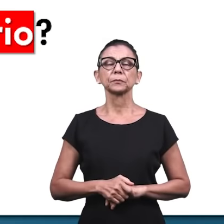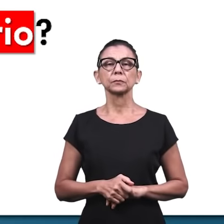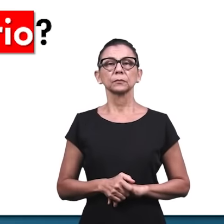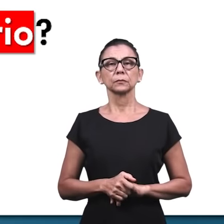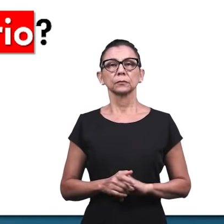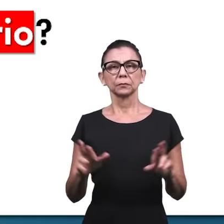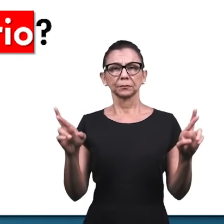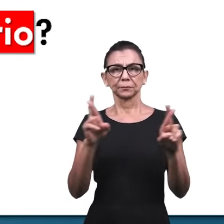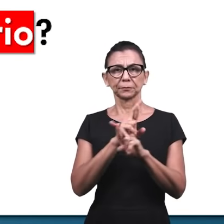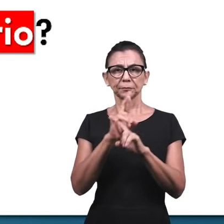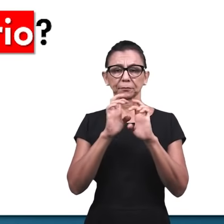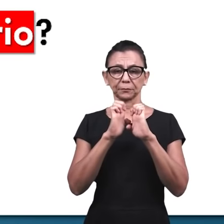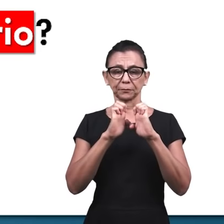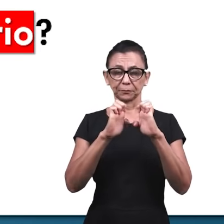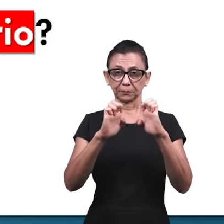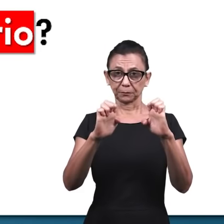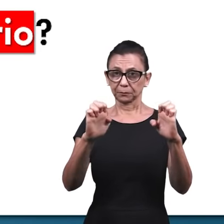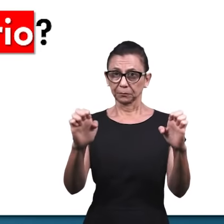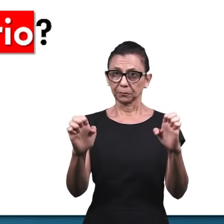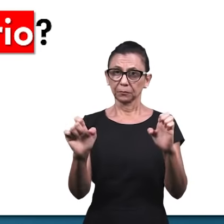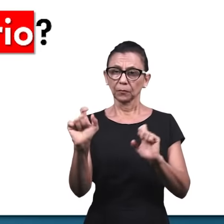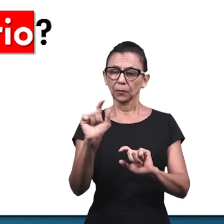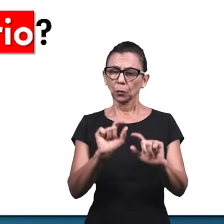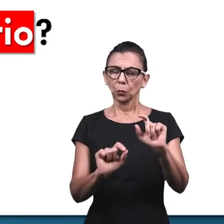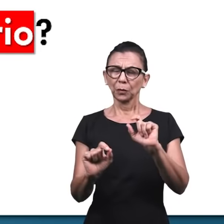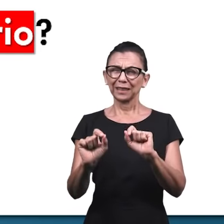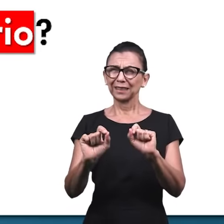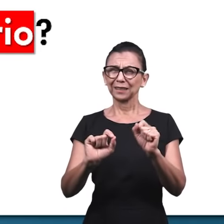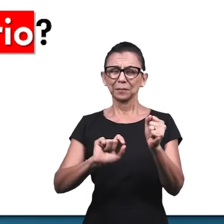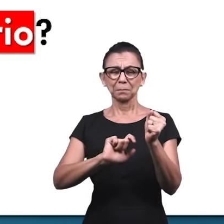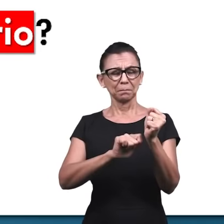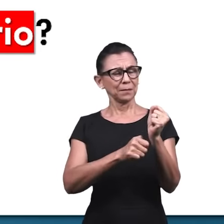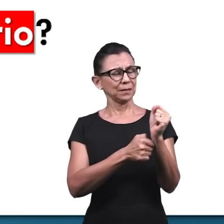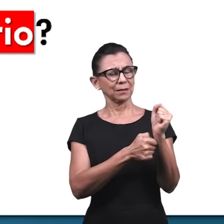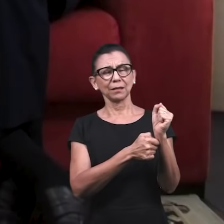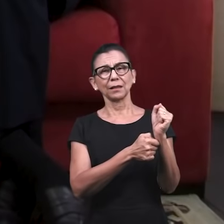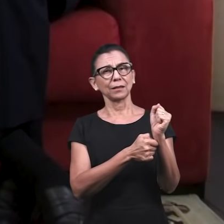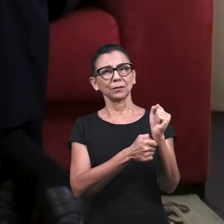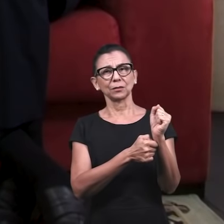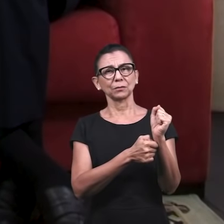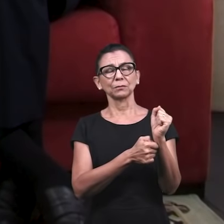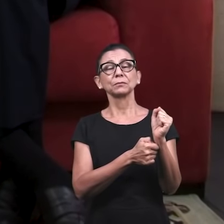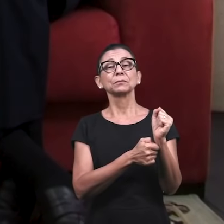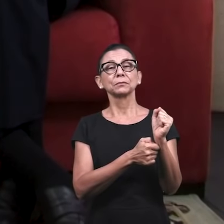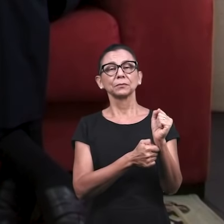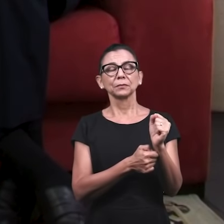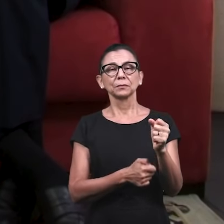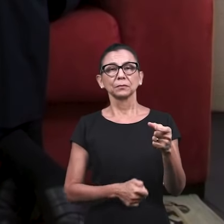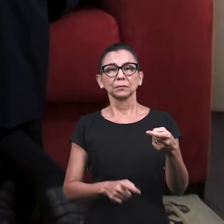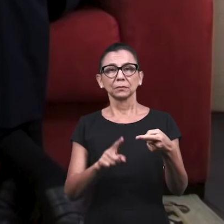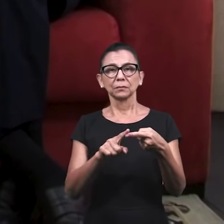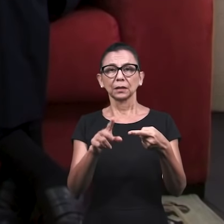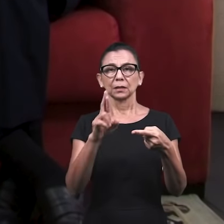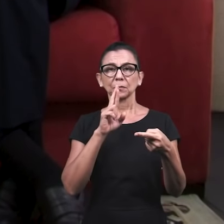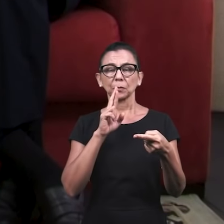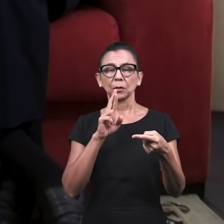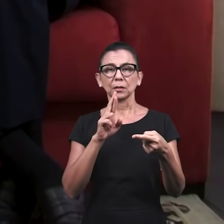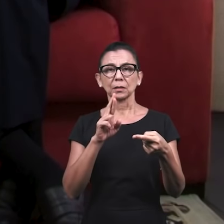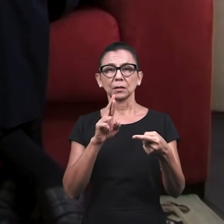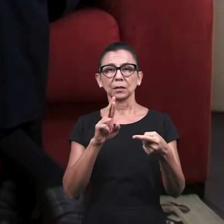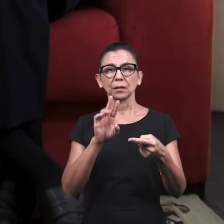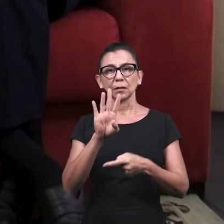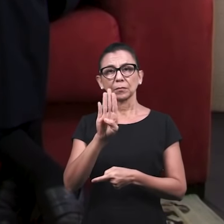com relação ao Evangelho, o que é o mistério? Temos também duas respostas: a